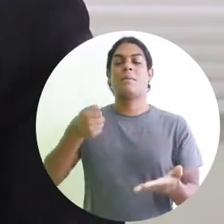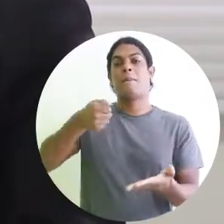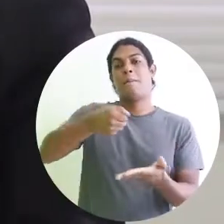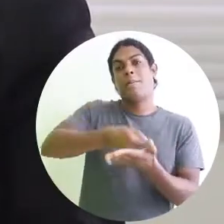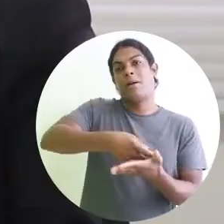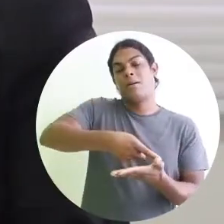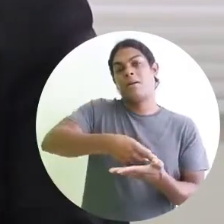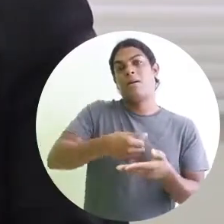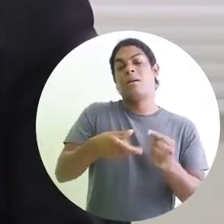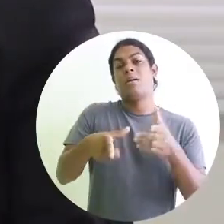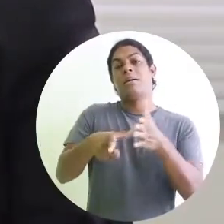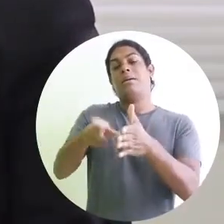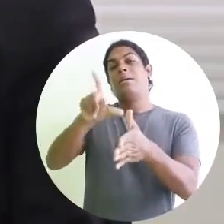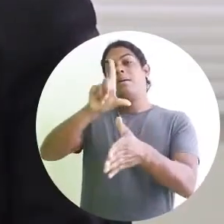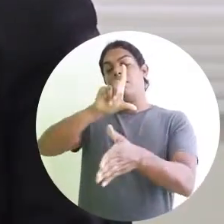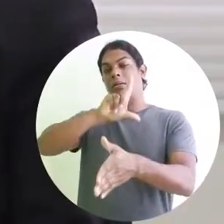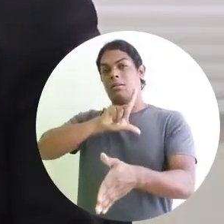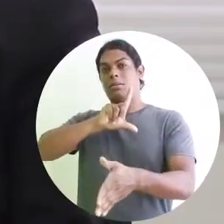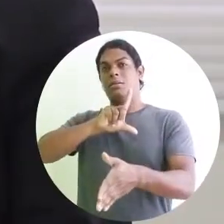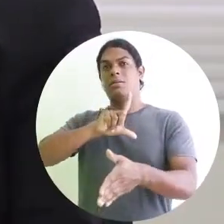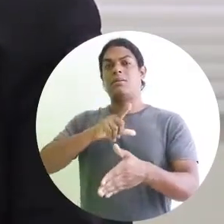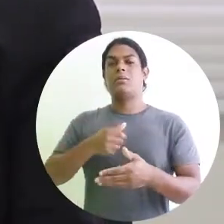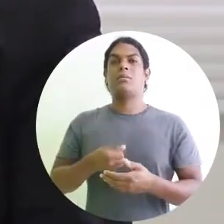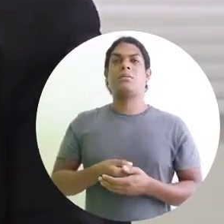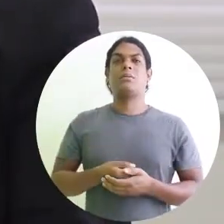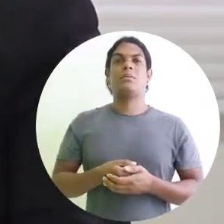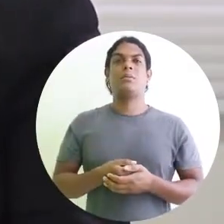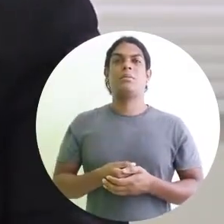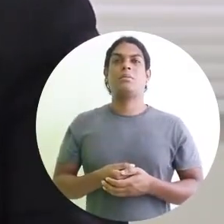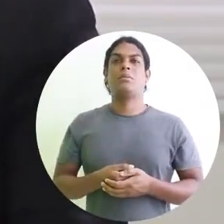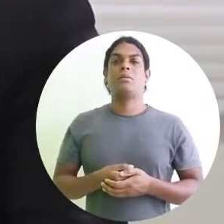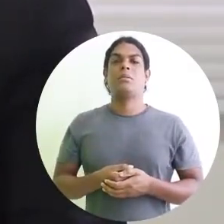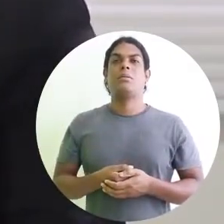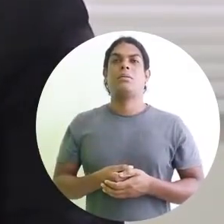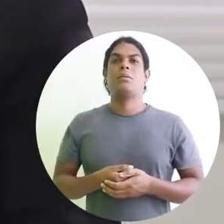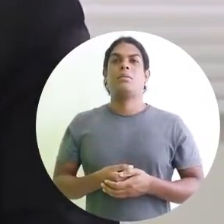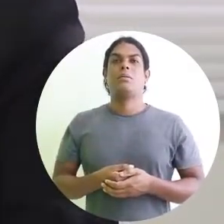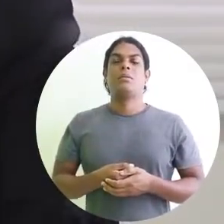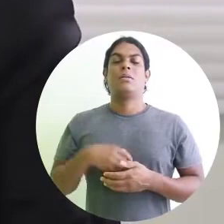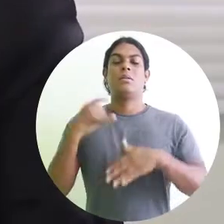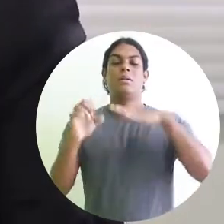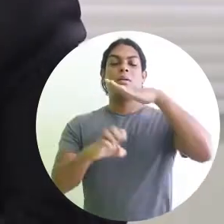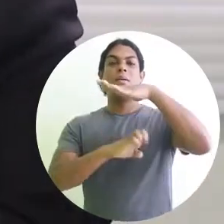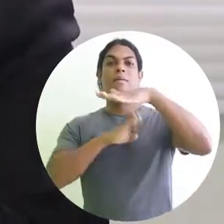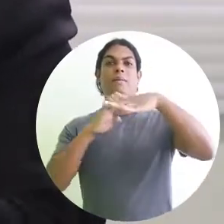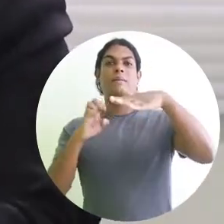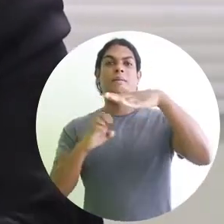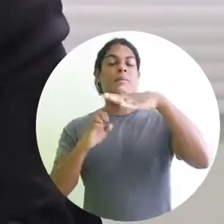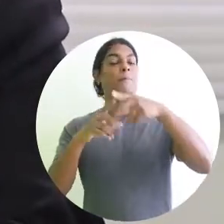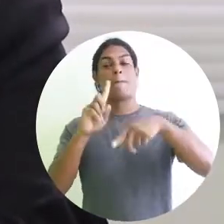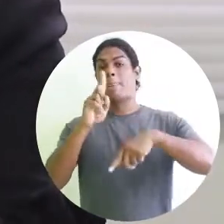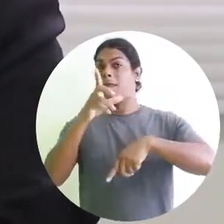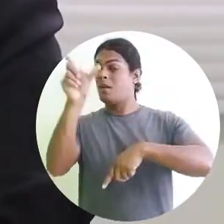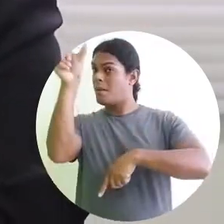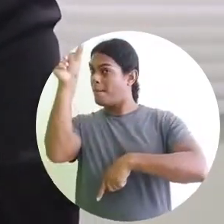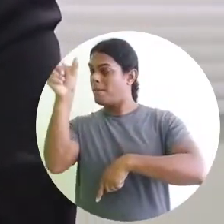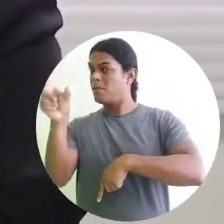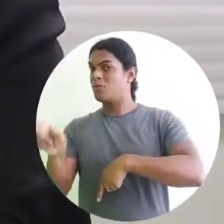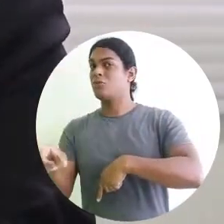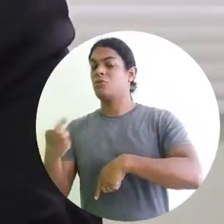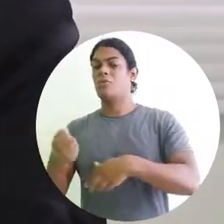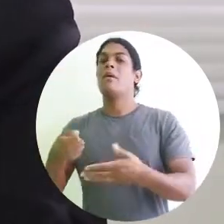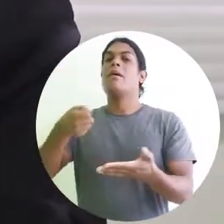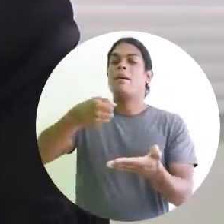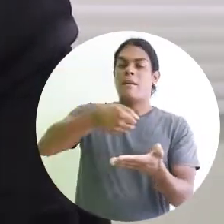antecipado e o importador efetua o pagamento através de um banco,